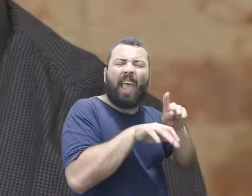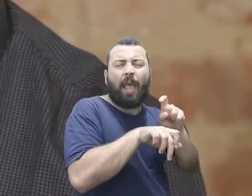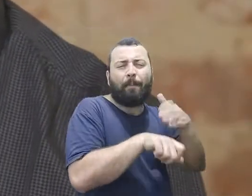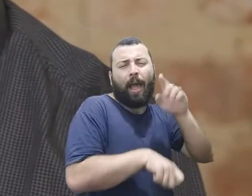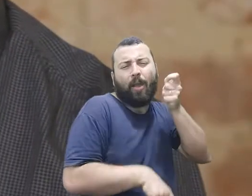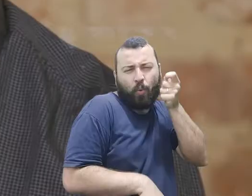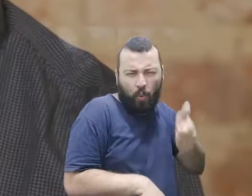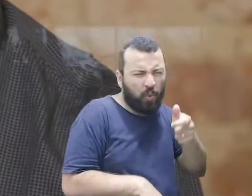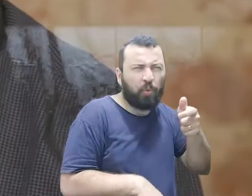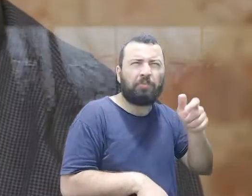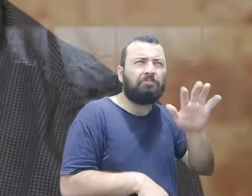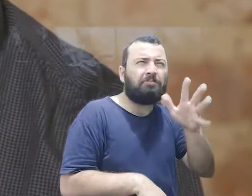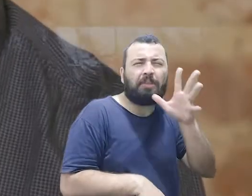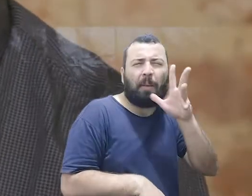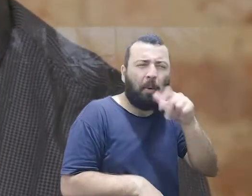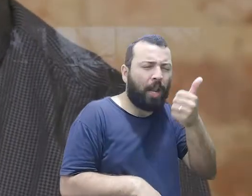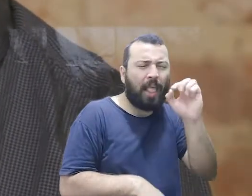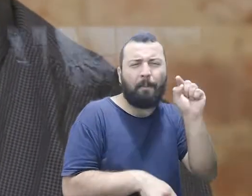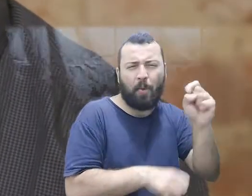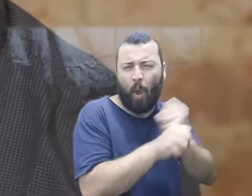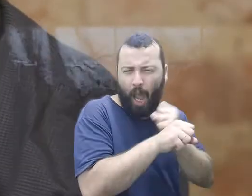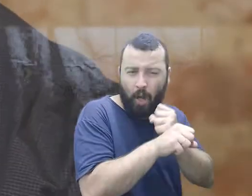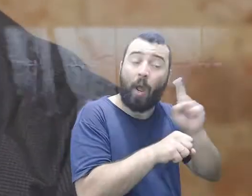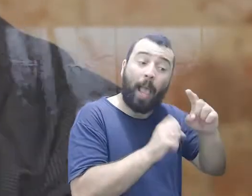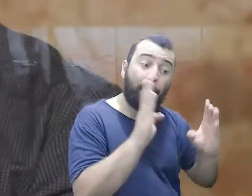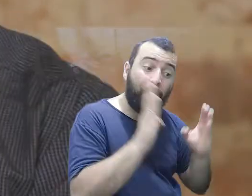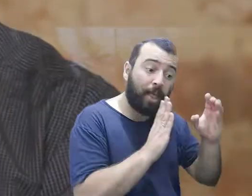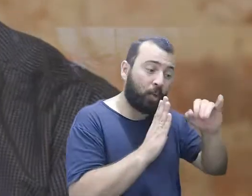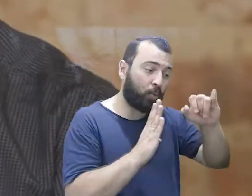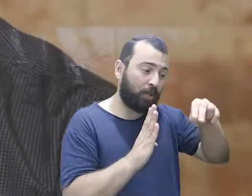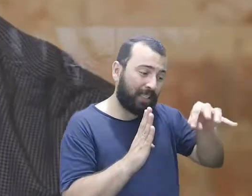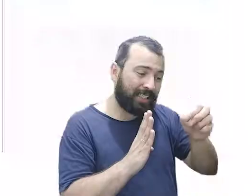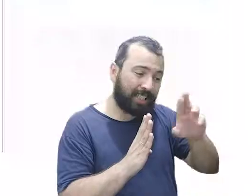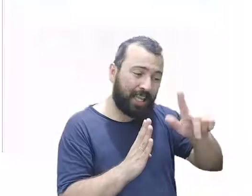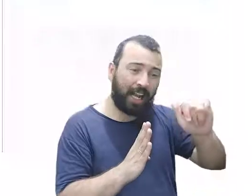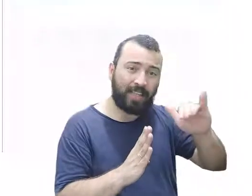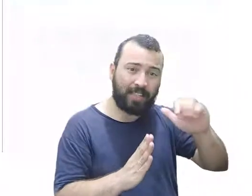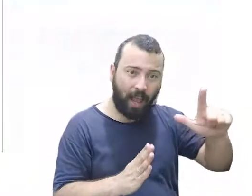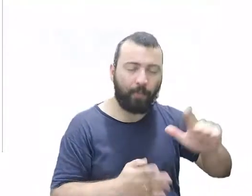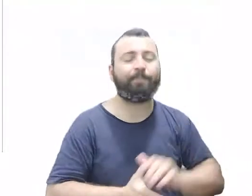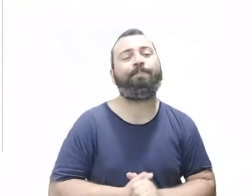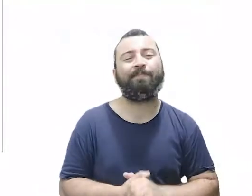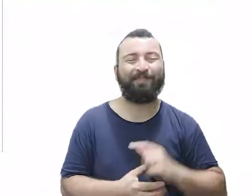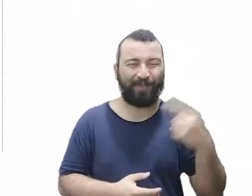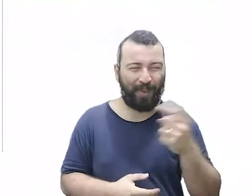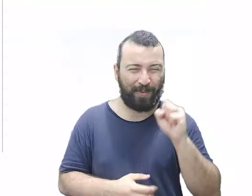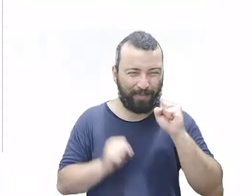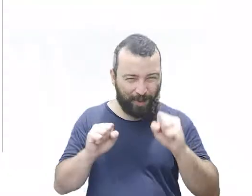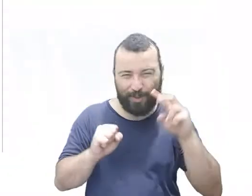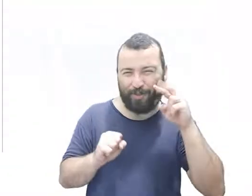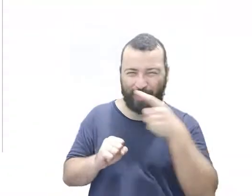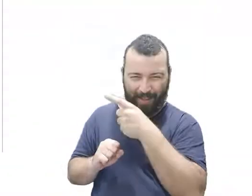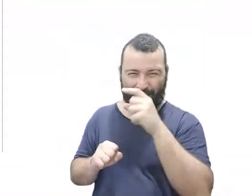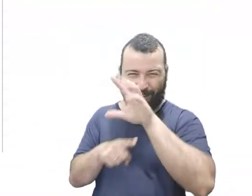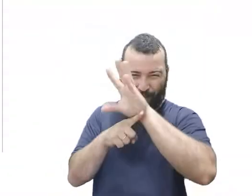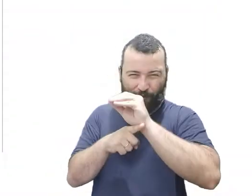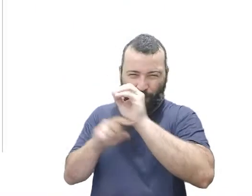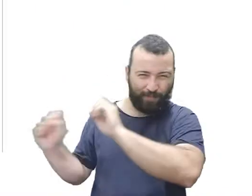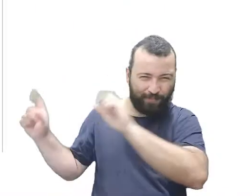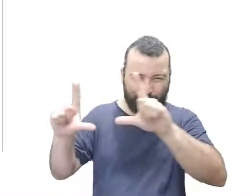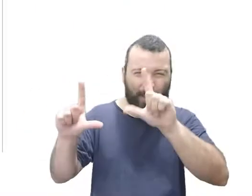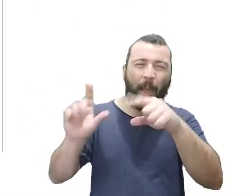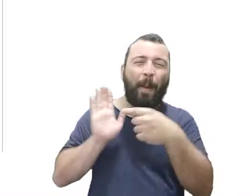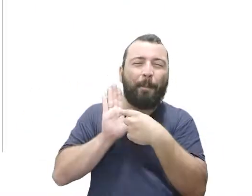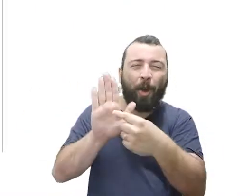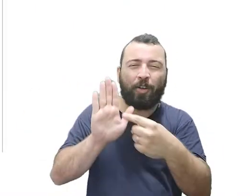curtos, duram cerca de 10 mil anos e definem os períodos interglaciais. Como a gente pode ver nesse recorte que pega os